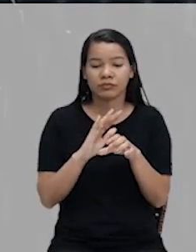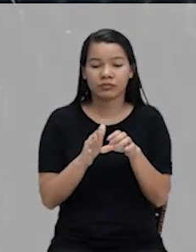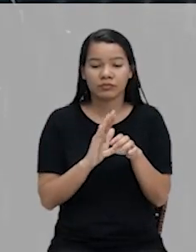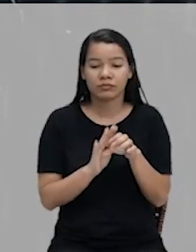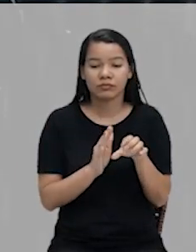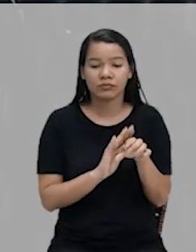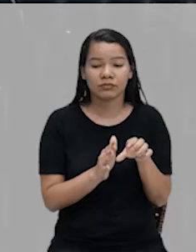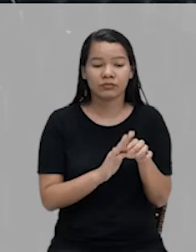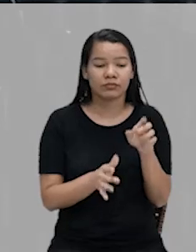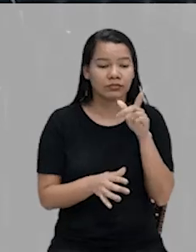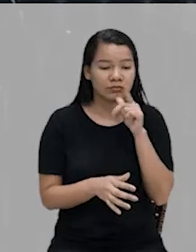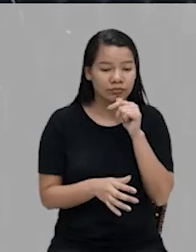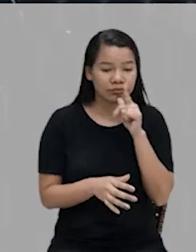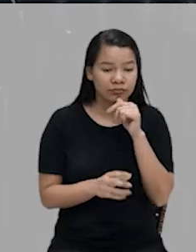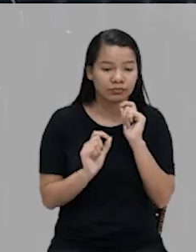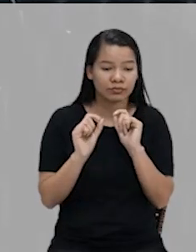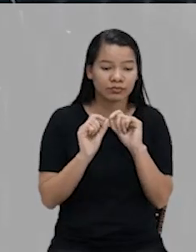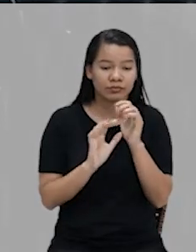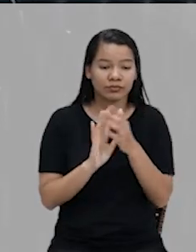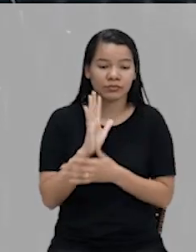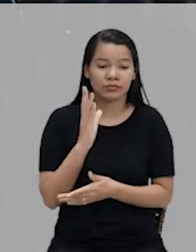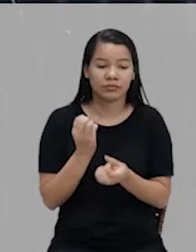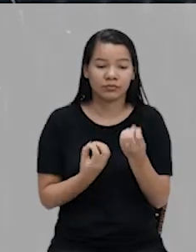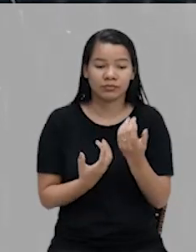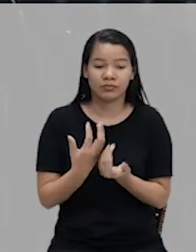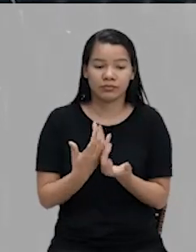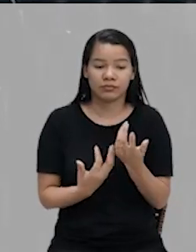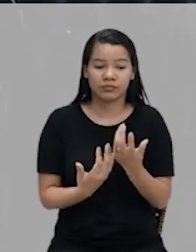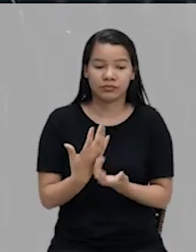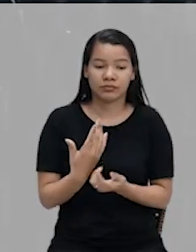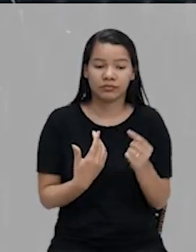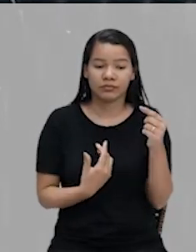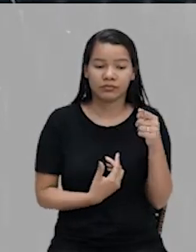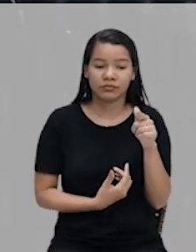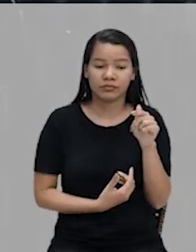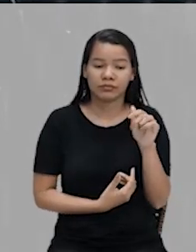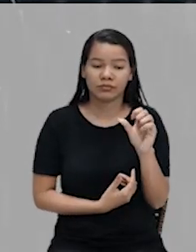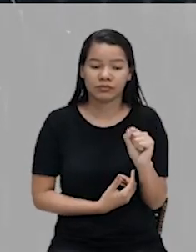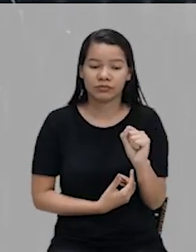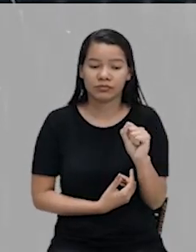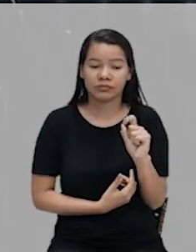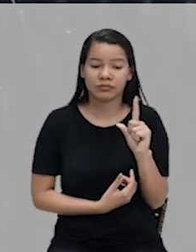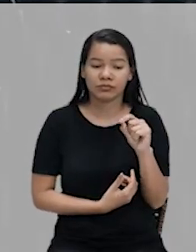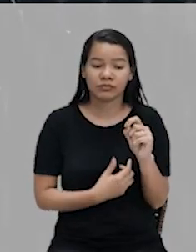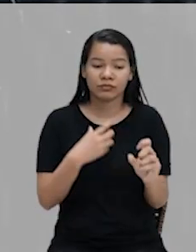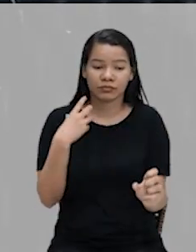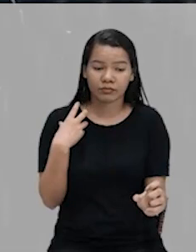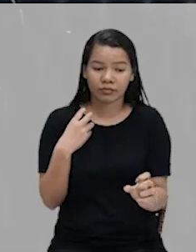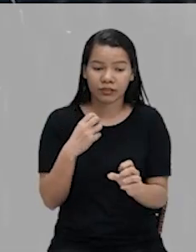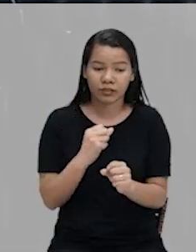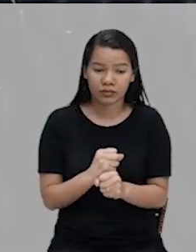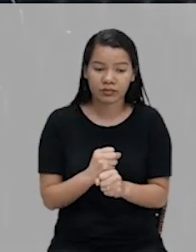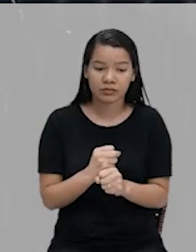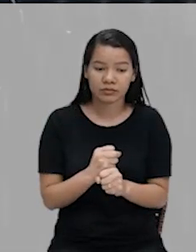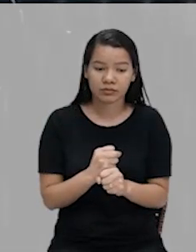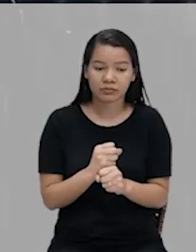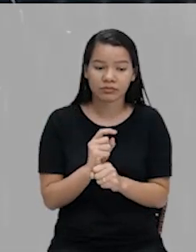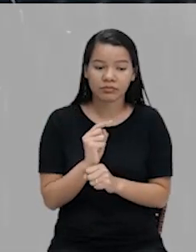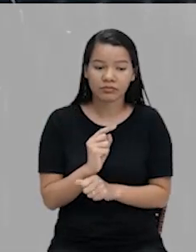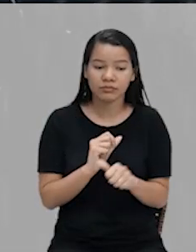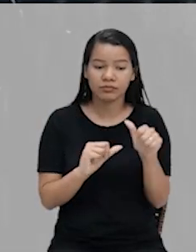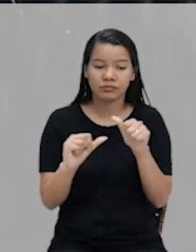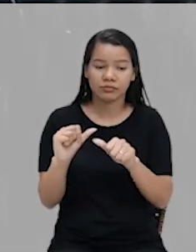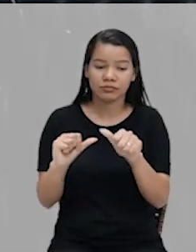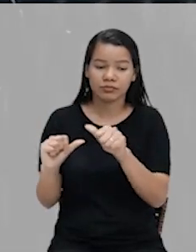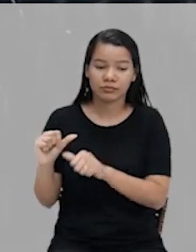o borbulhamento, é o gás carbônico. E esse gás carbônico, ele é o resultado de uma